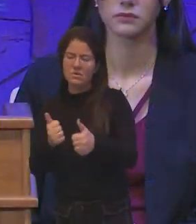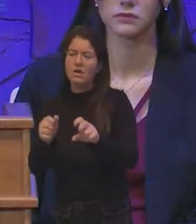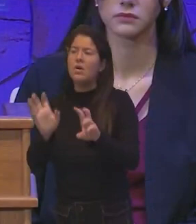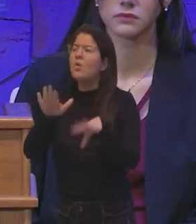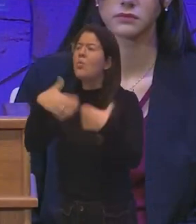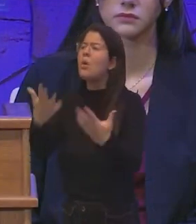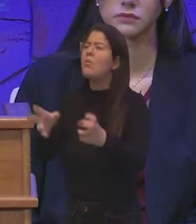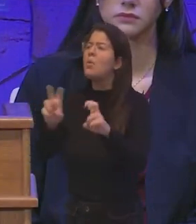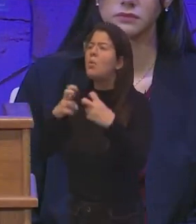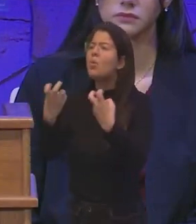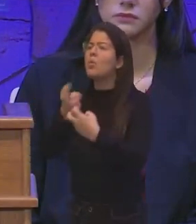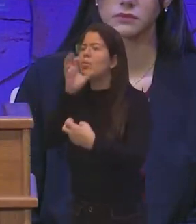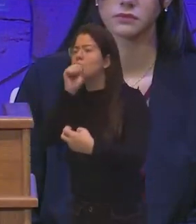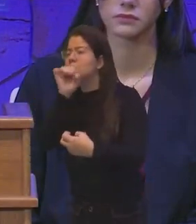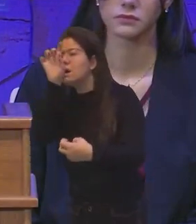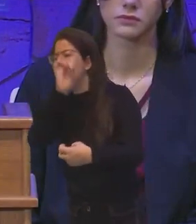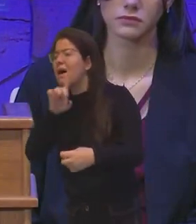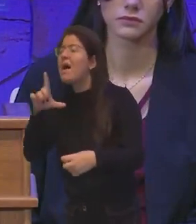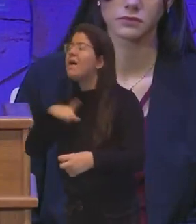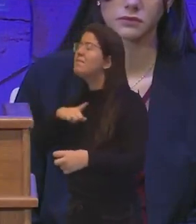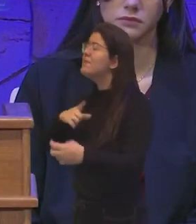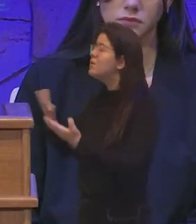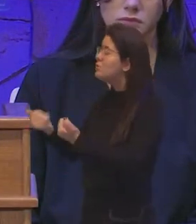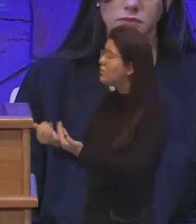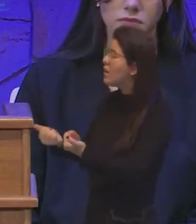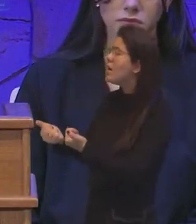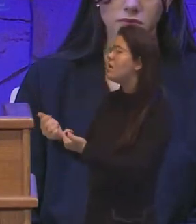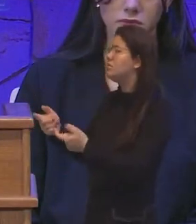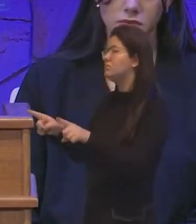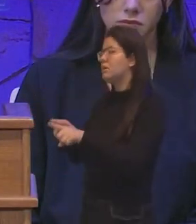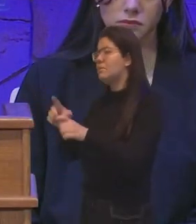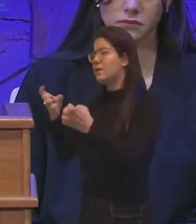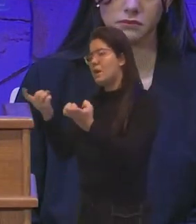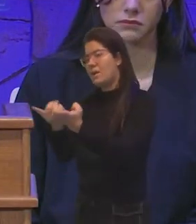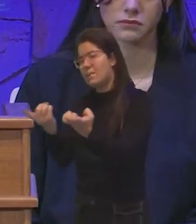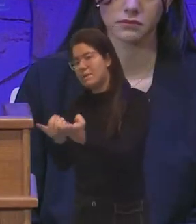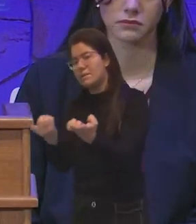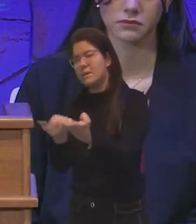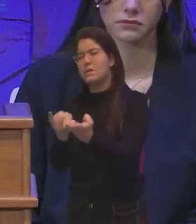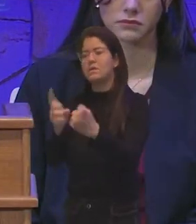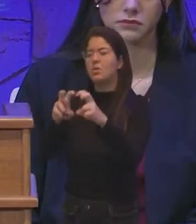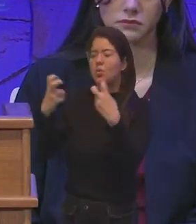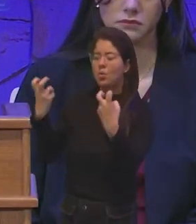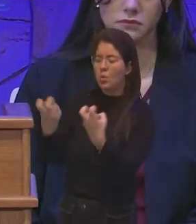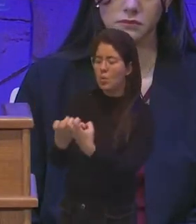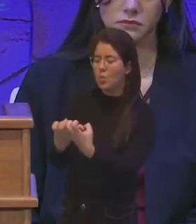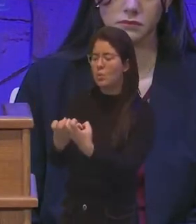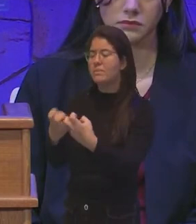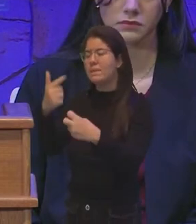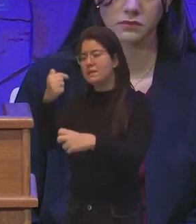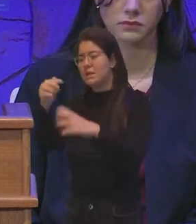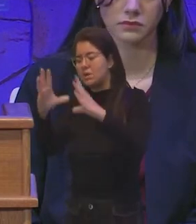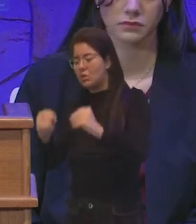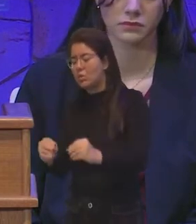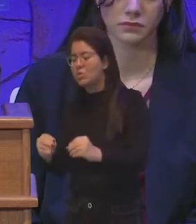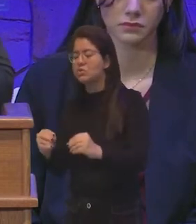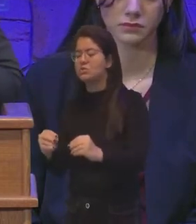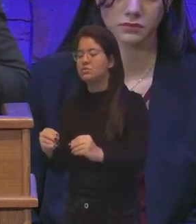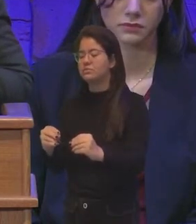semana, pastor, nós temos o culto da juventude no sábado, domingo pela manhã, EBD às 9, depois 10h15 o culto, e às 19 horas. E a